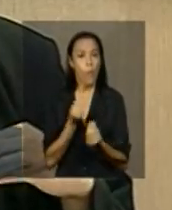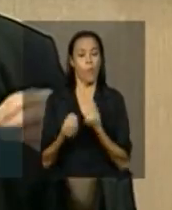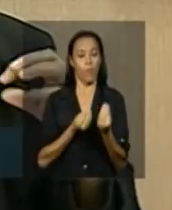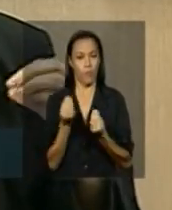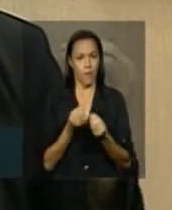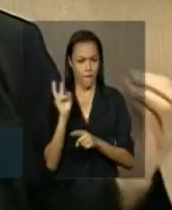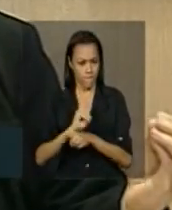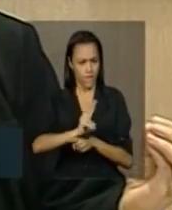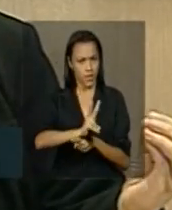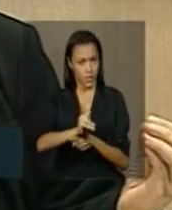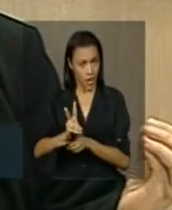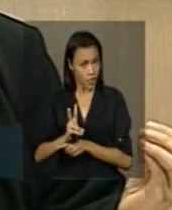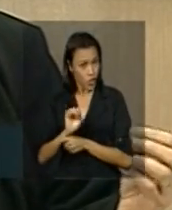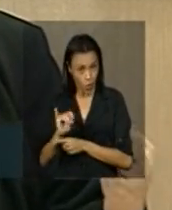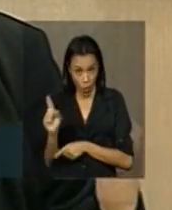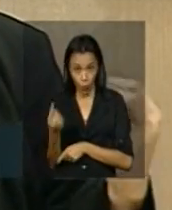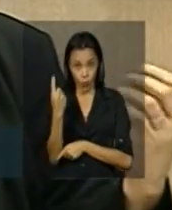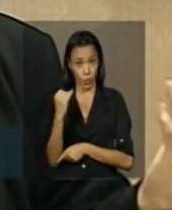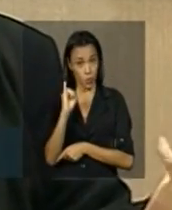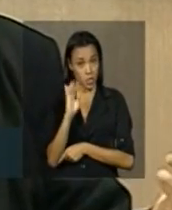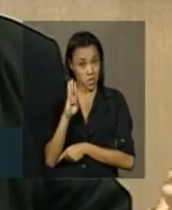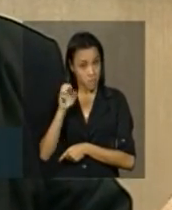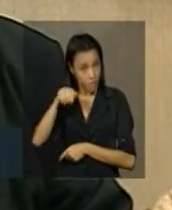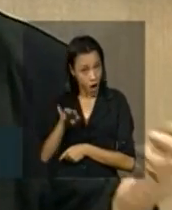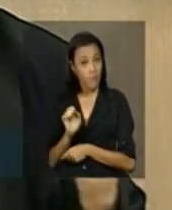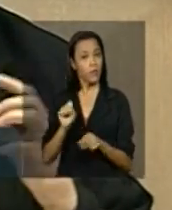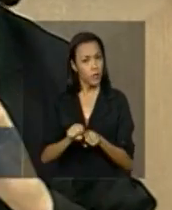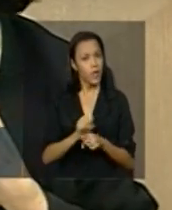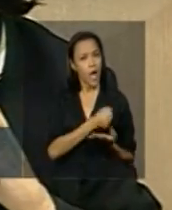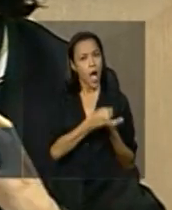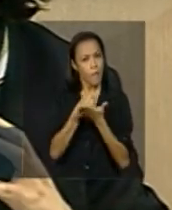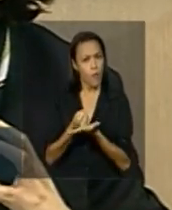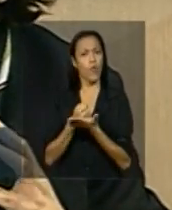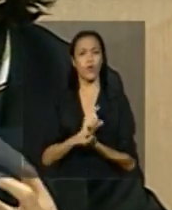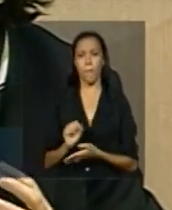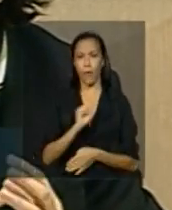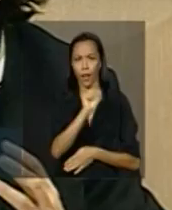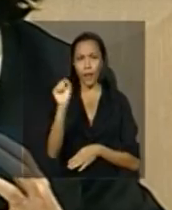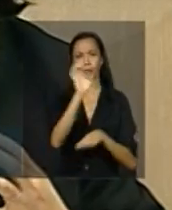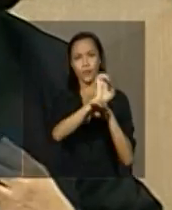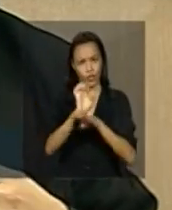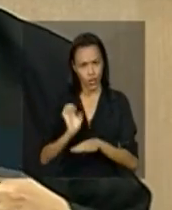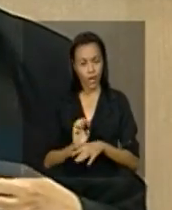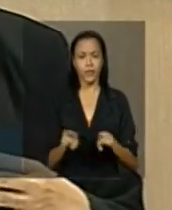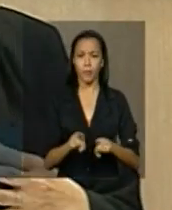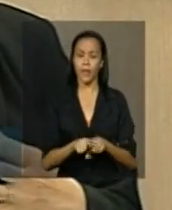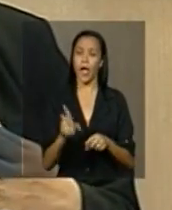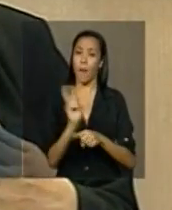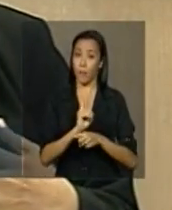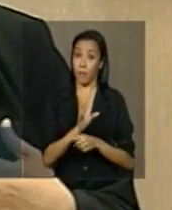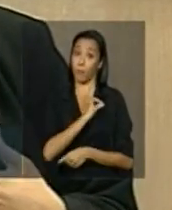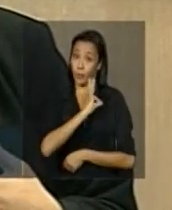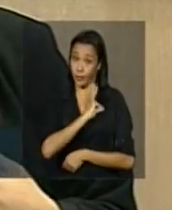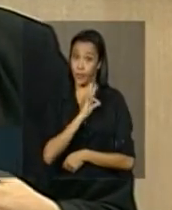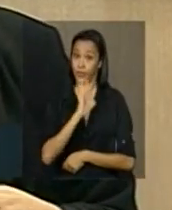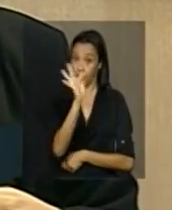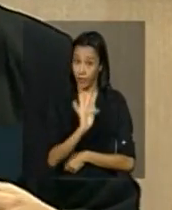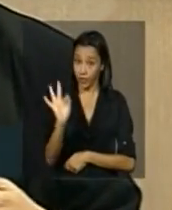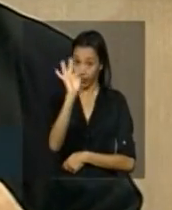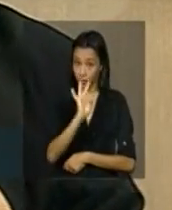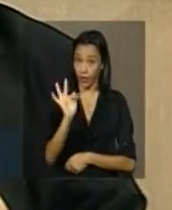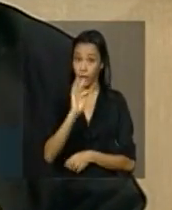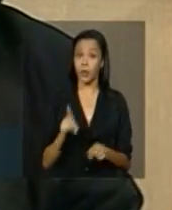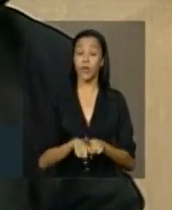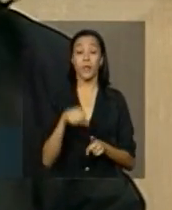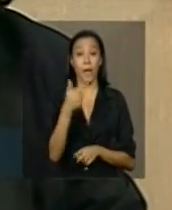fiscalização que não é feita só pelo Ibama tem parceria com os estados mas tem parceria com algos federais importantes como a polícia federal como a a agência Brasileira de